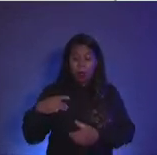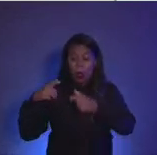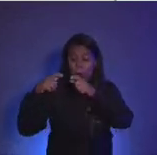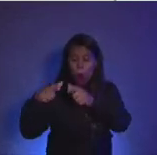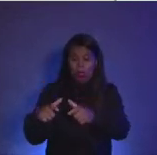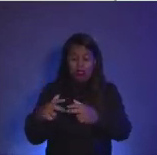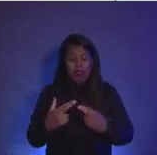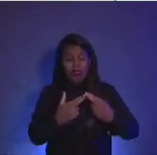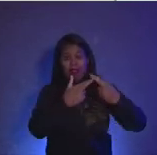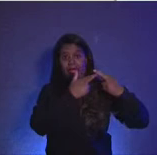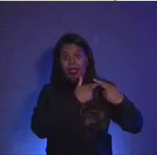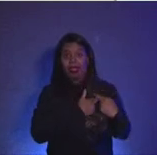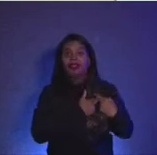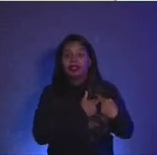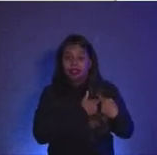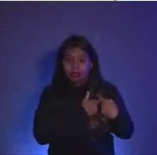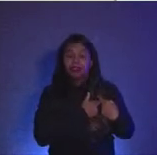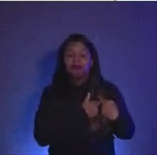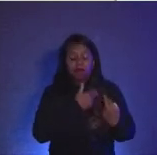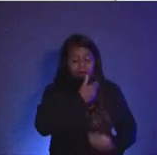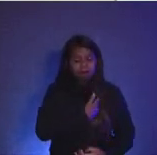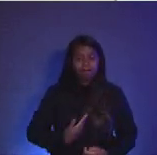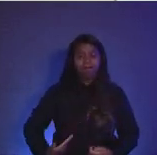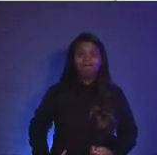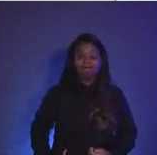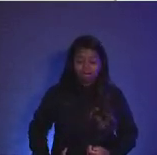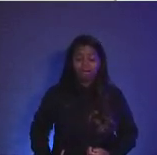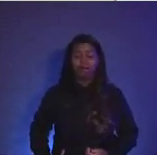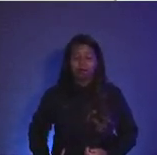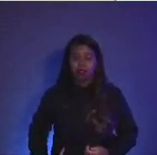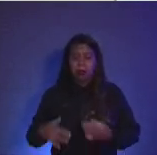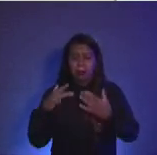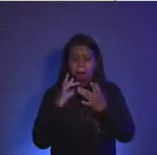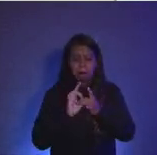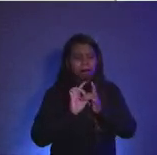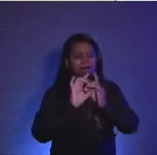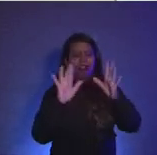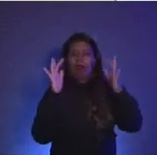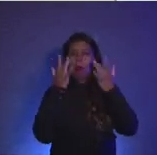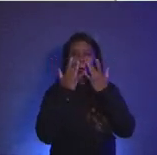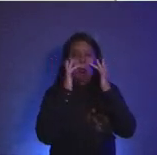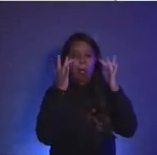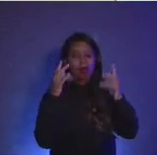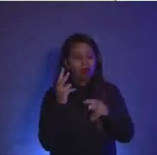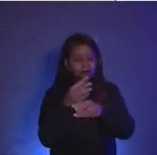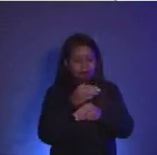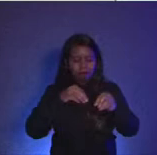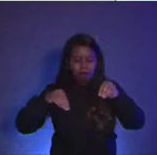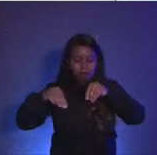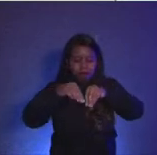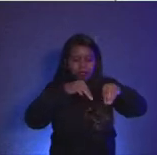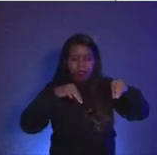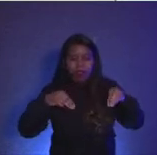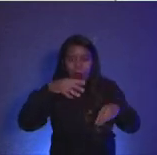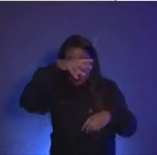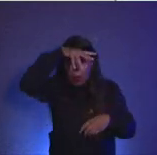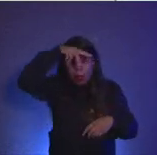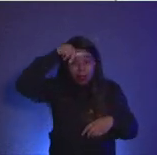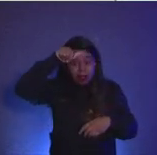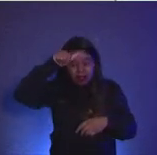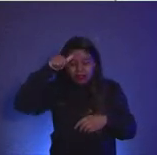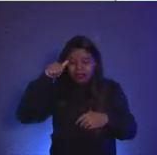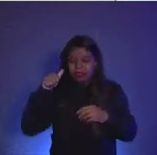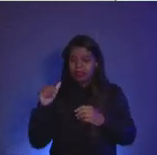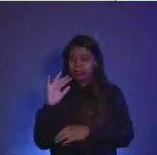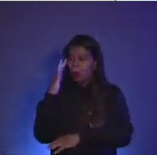Defesa Nacional, autorizou garimpo de ouro nessa região praticamente intocada da Amazônia.